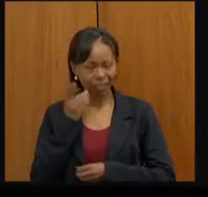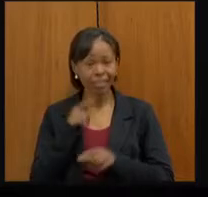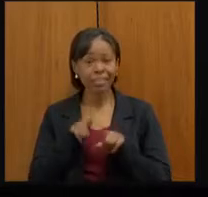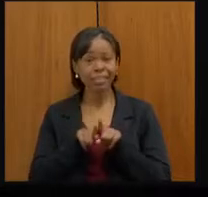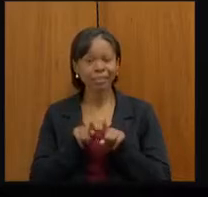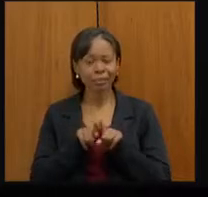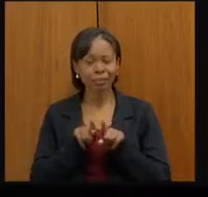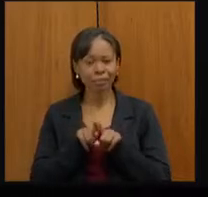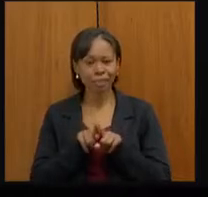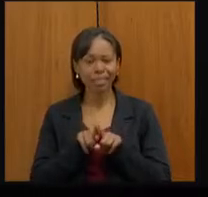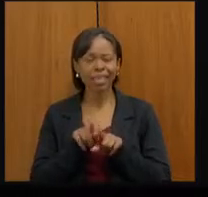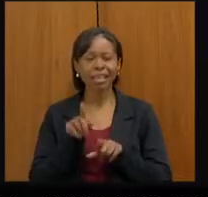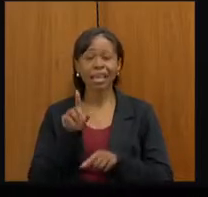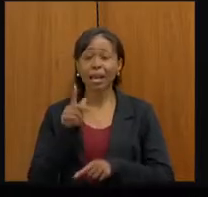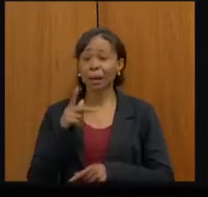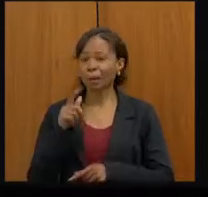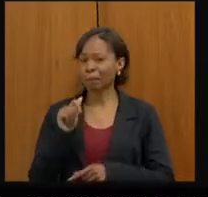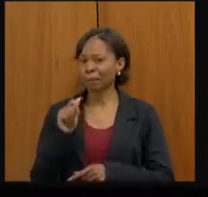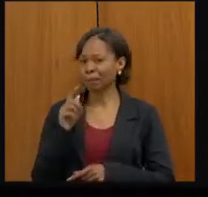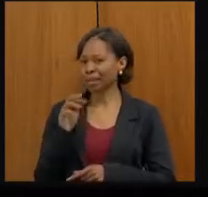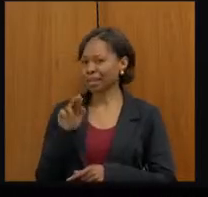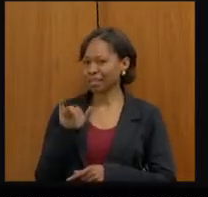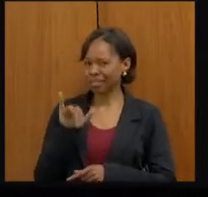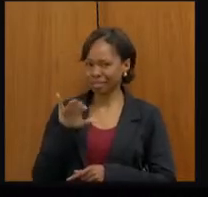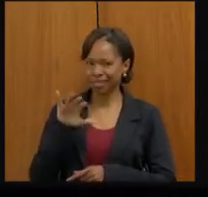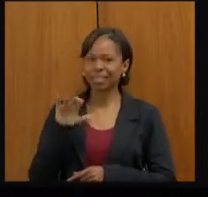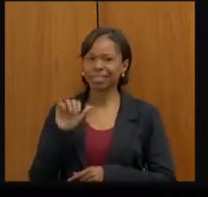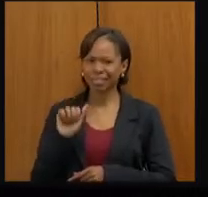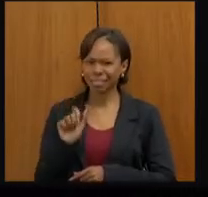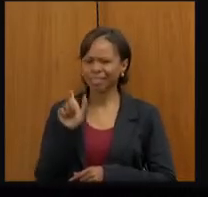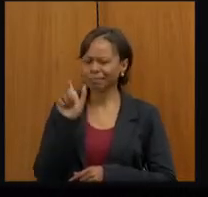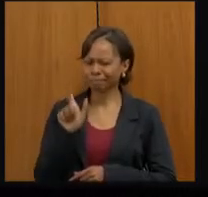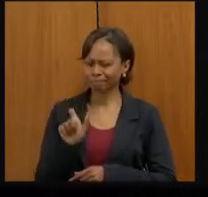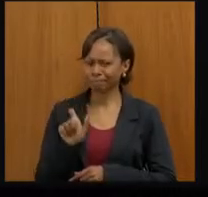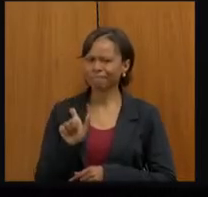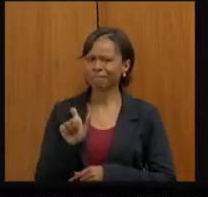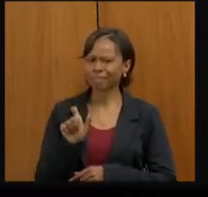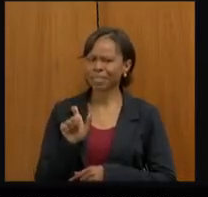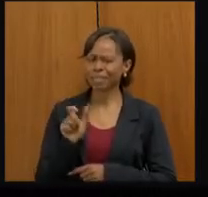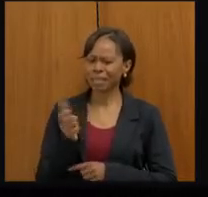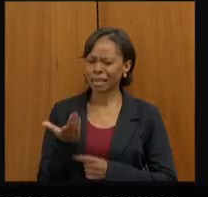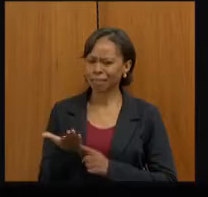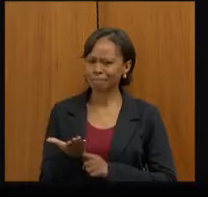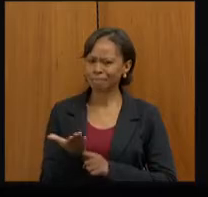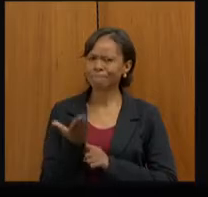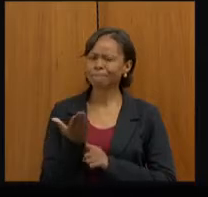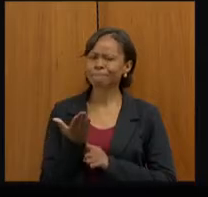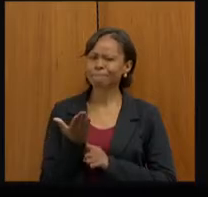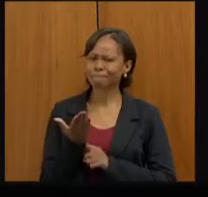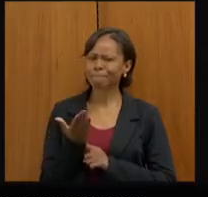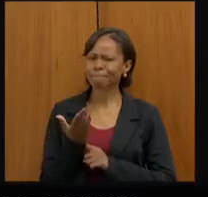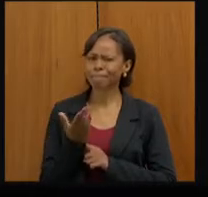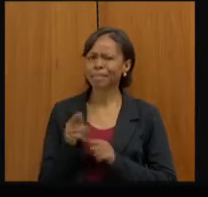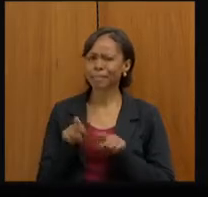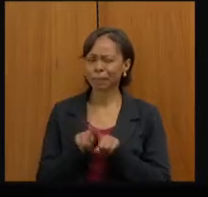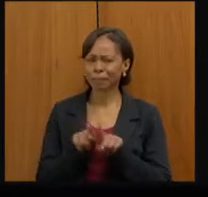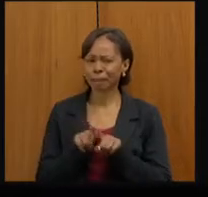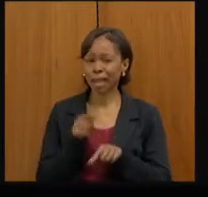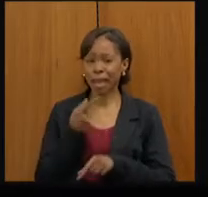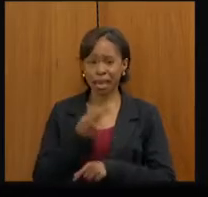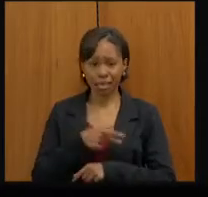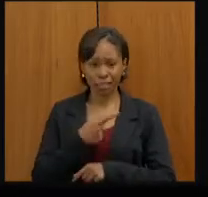Dra Patricia rabicó que também uma outra grande parceira que nós temos aqui como